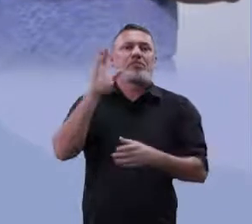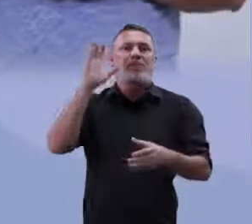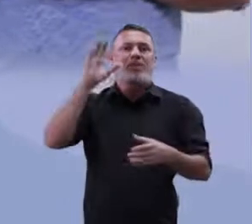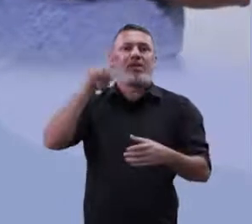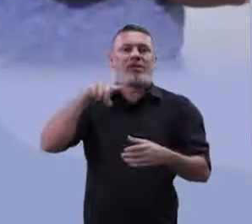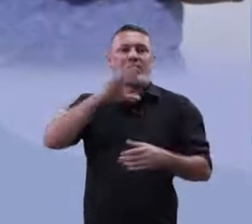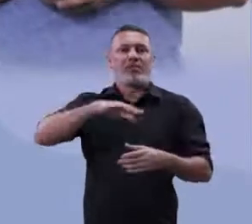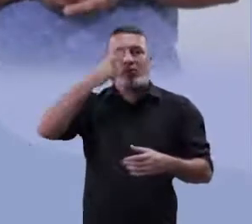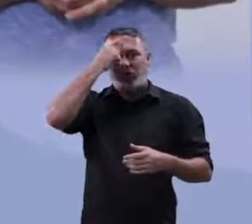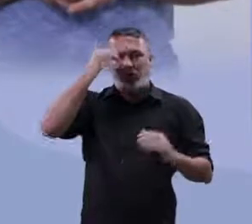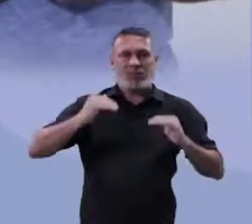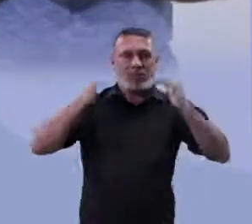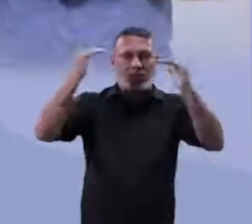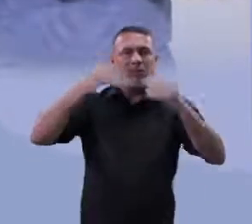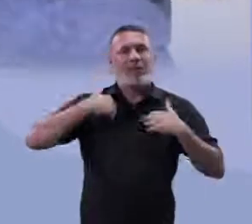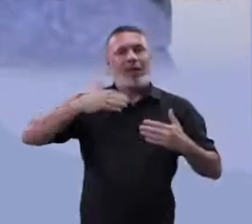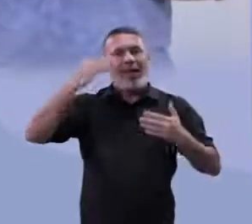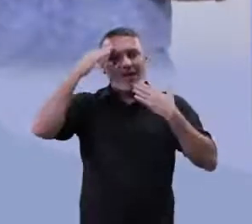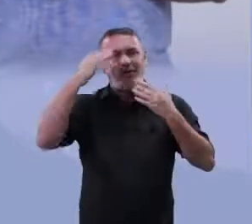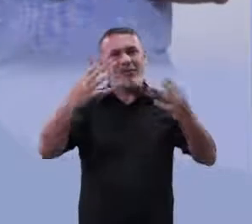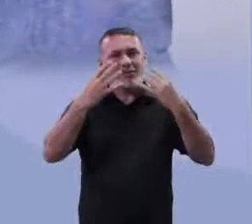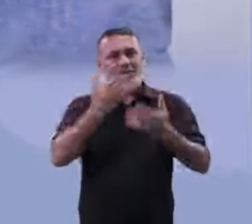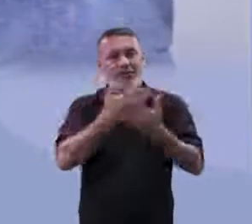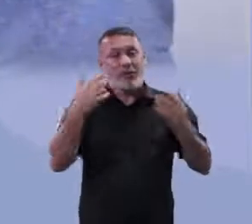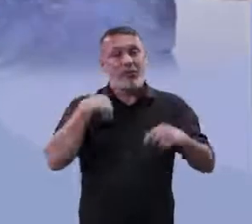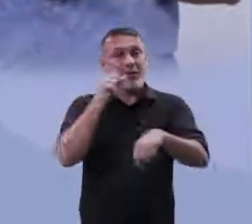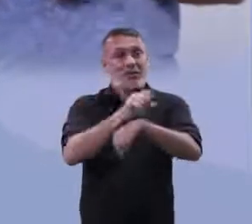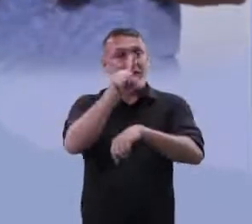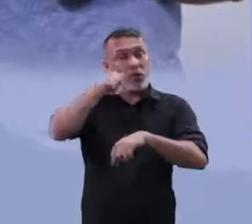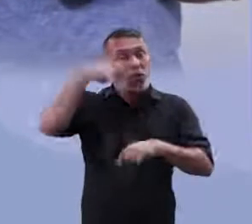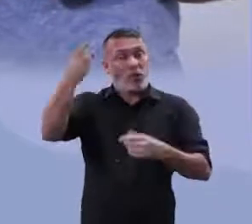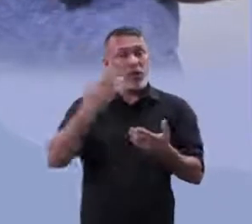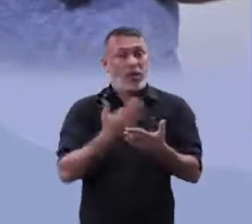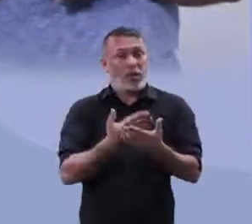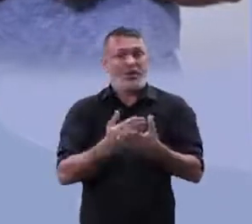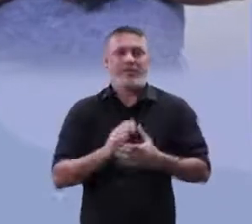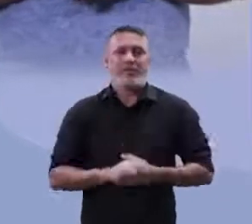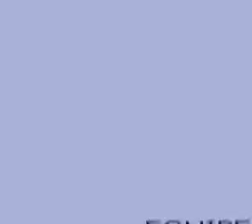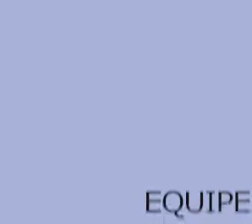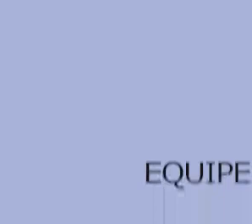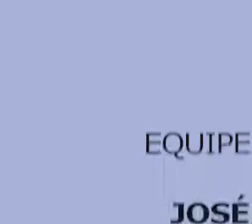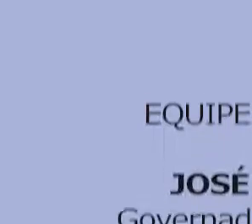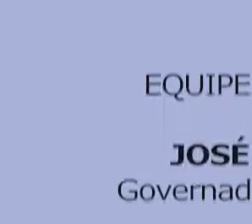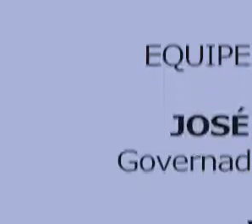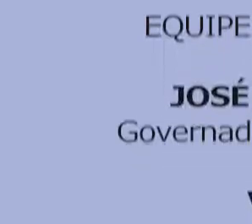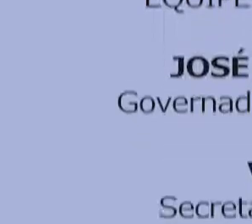na educação superior. Agradeço a sua participação e aguardo na próxima aula.